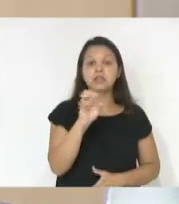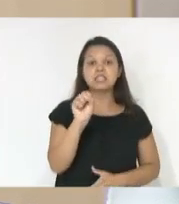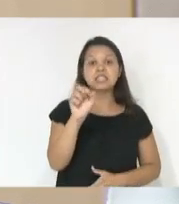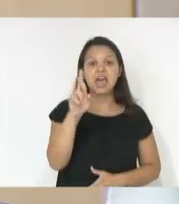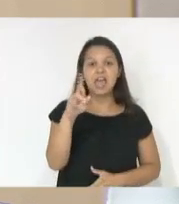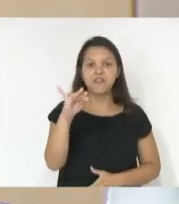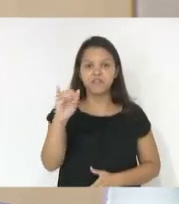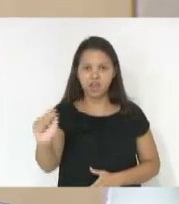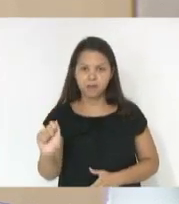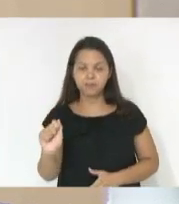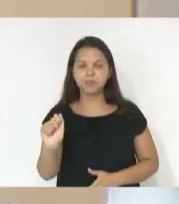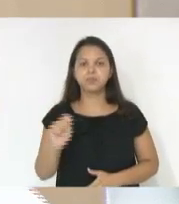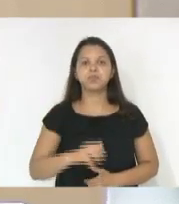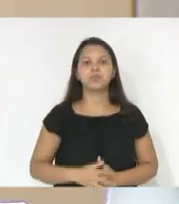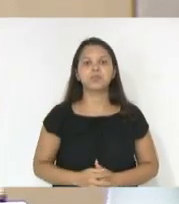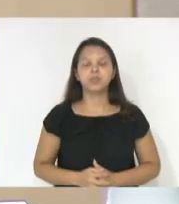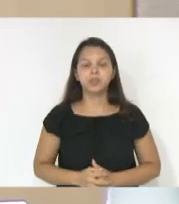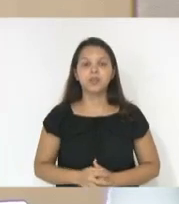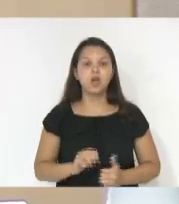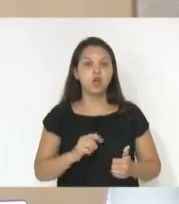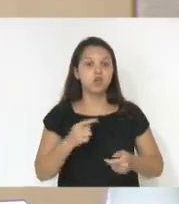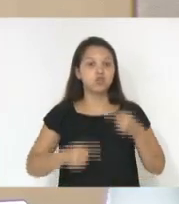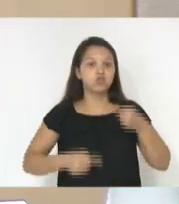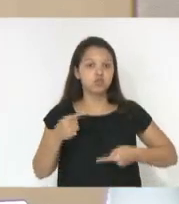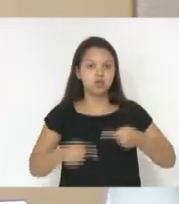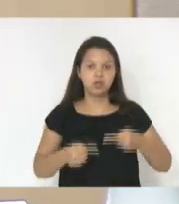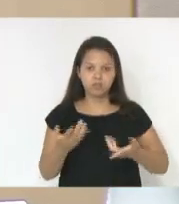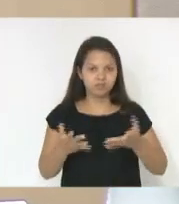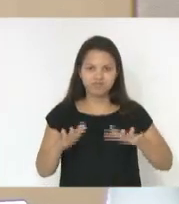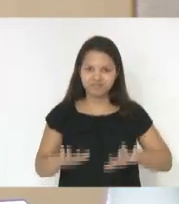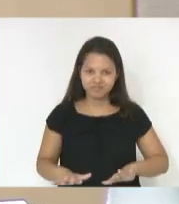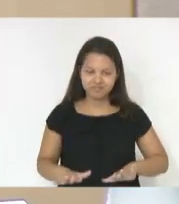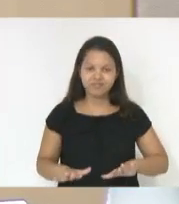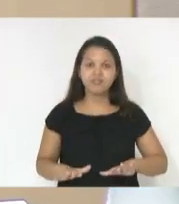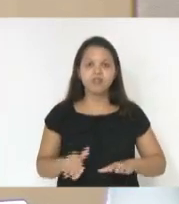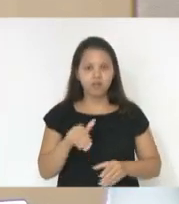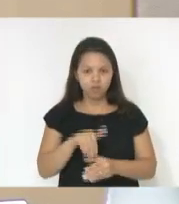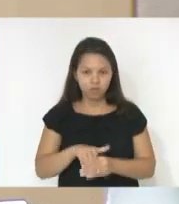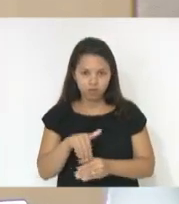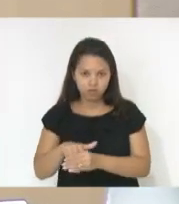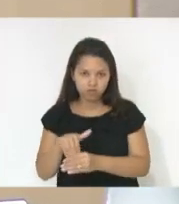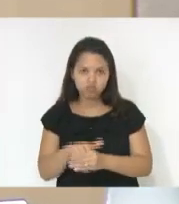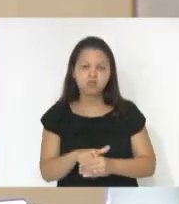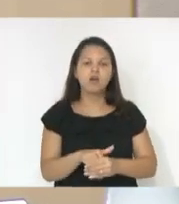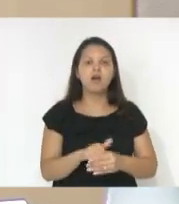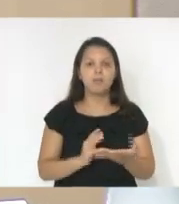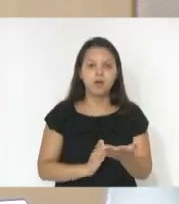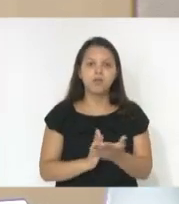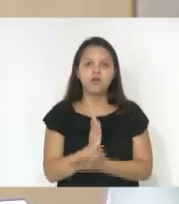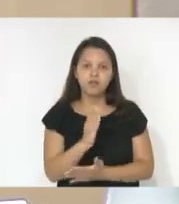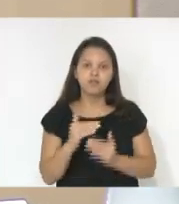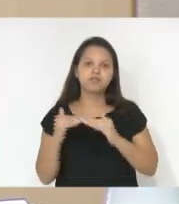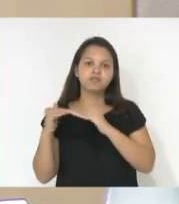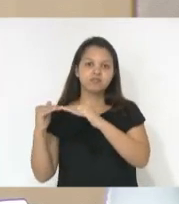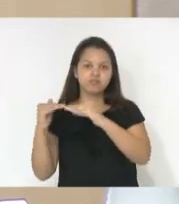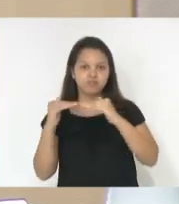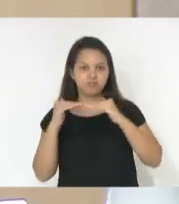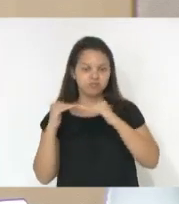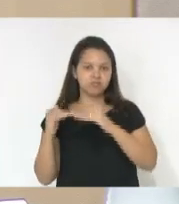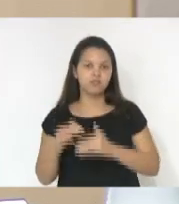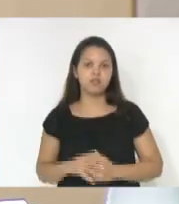Em discussão, não havendo quem queira discutir, em votação. Deputados que aprovam, permaneçam como se encontram. Aprovado por